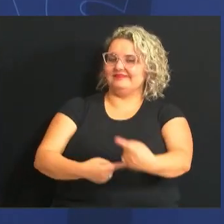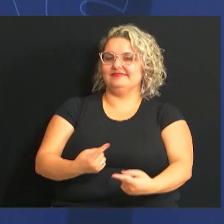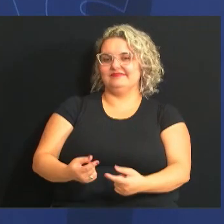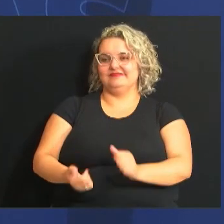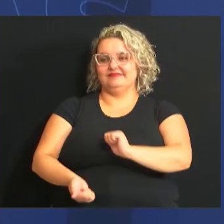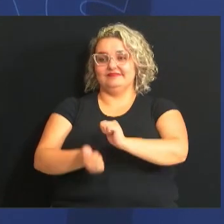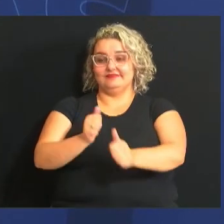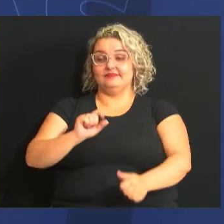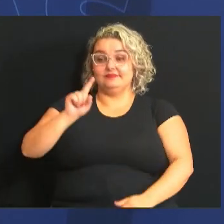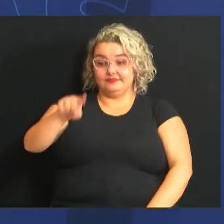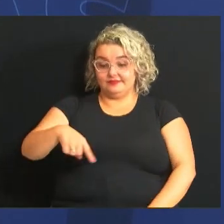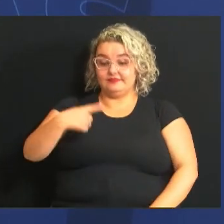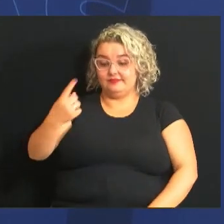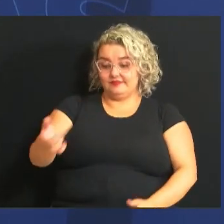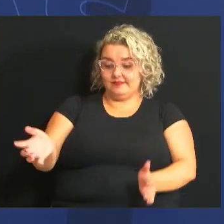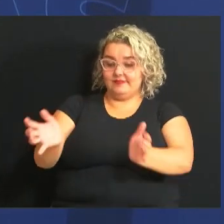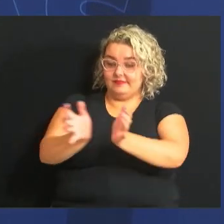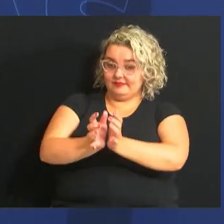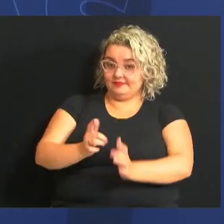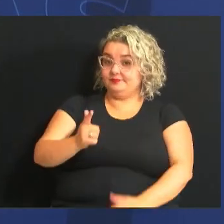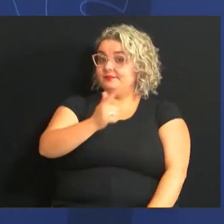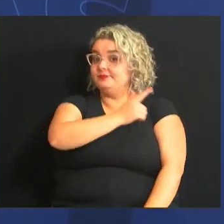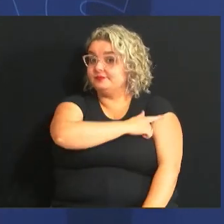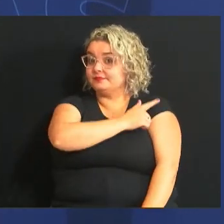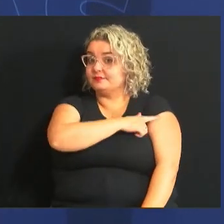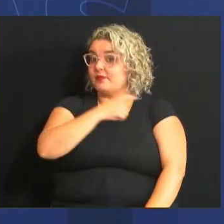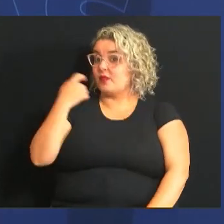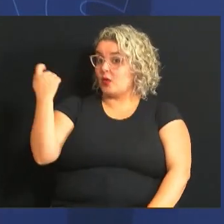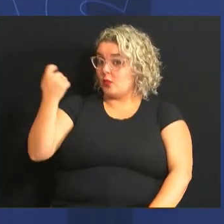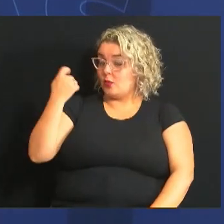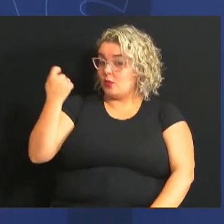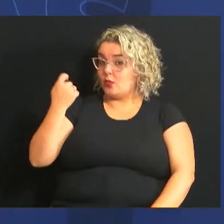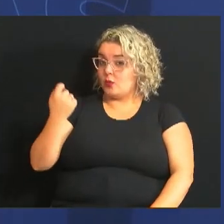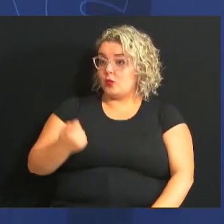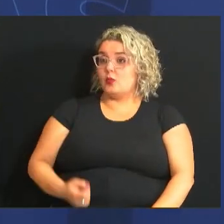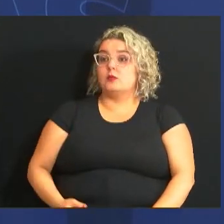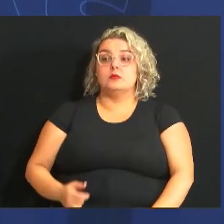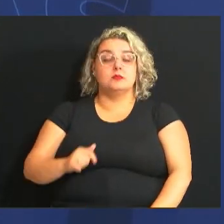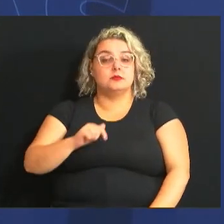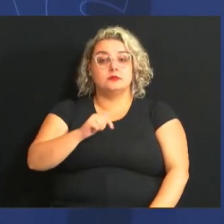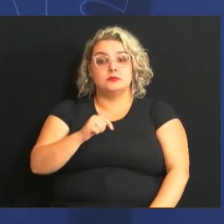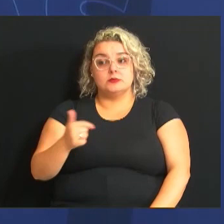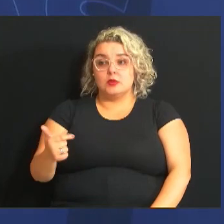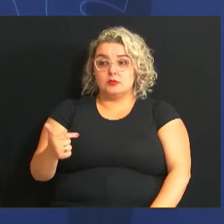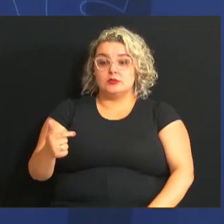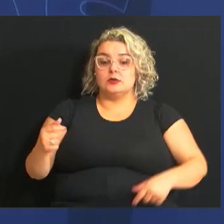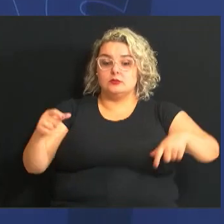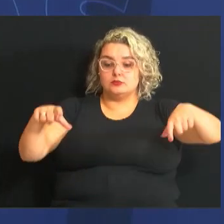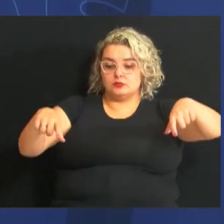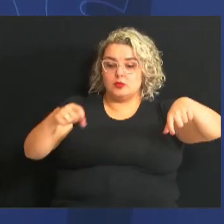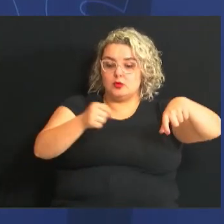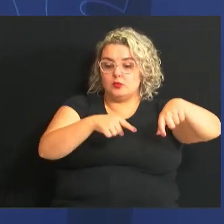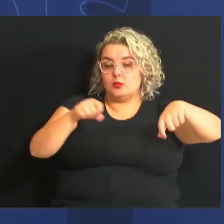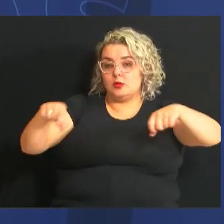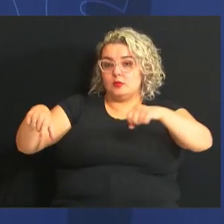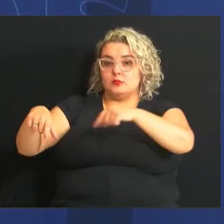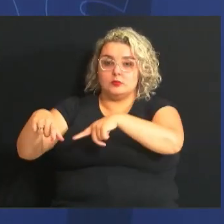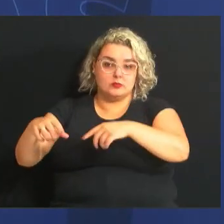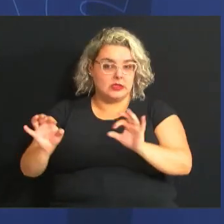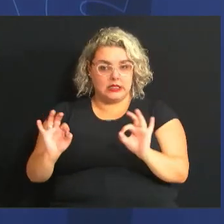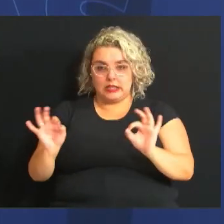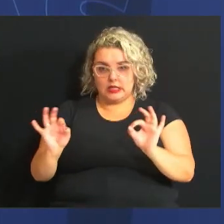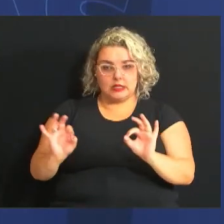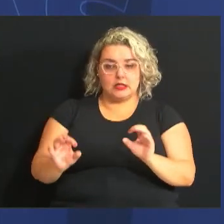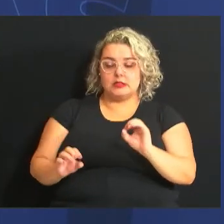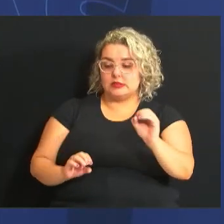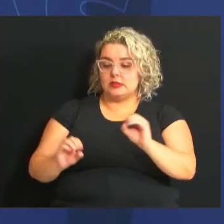do grupo, o Grêmio de Porto Alegre empatou sem gols com o Cruzeiro de Alagoas. Então a classificação dessa primeira